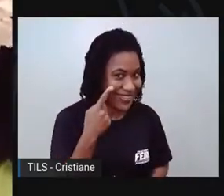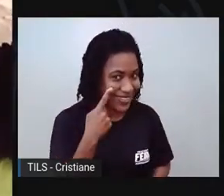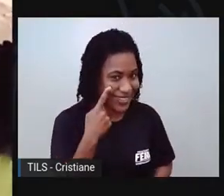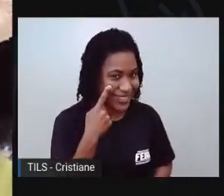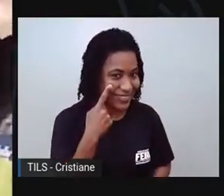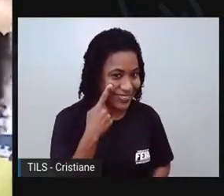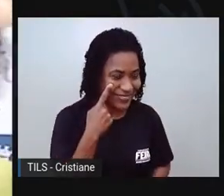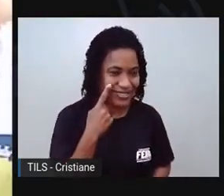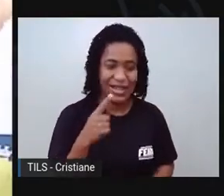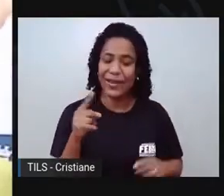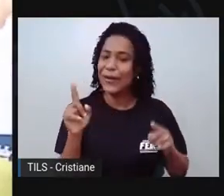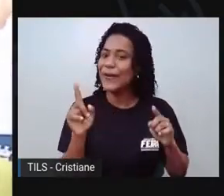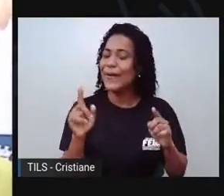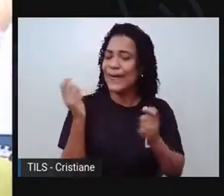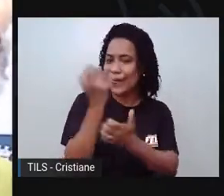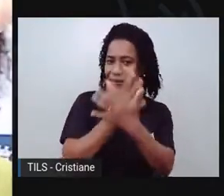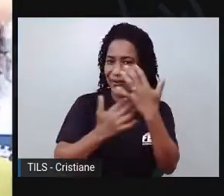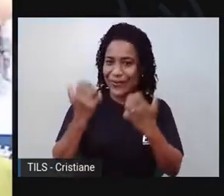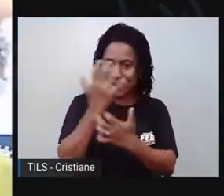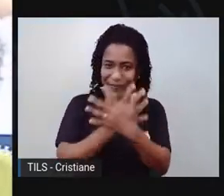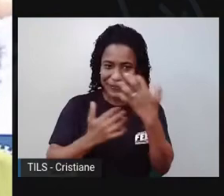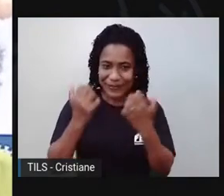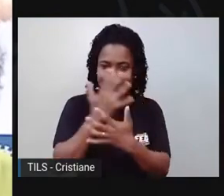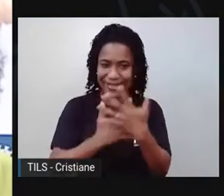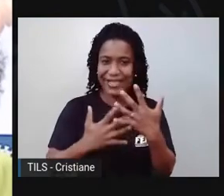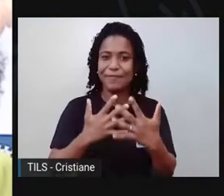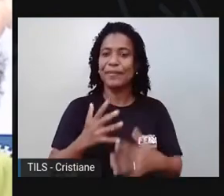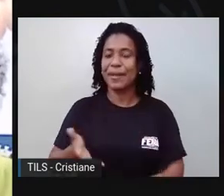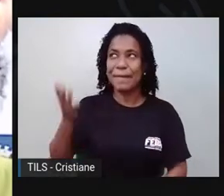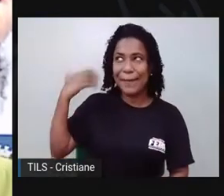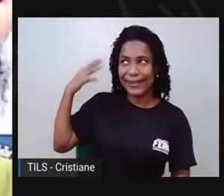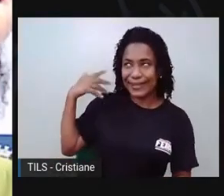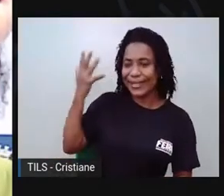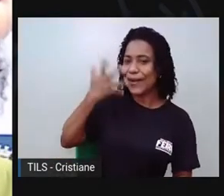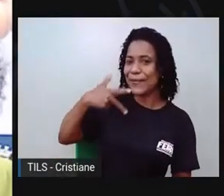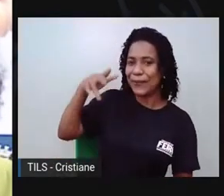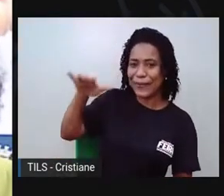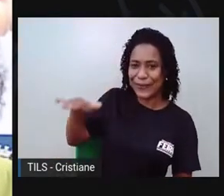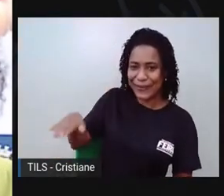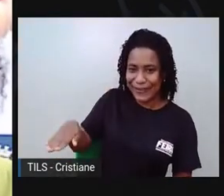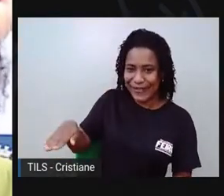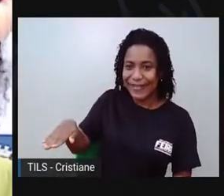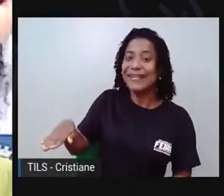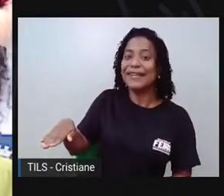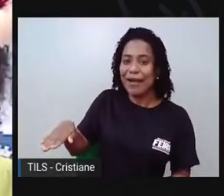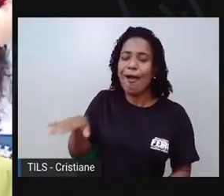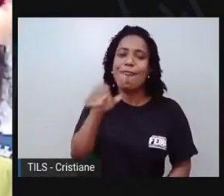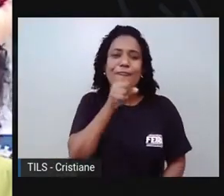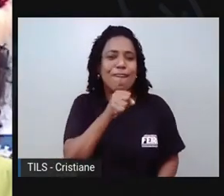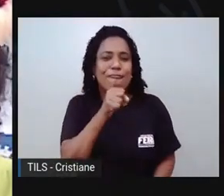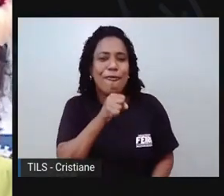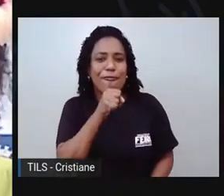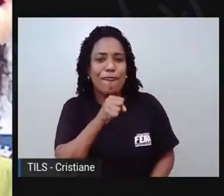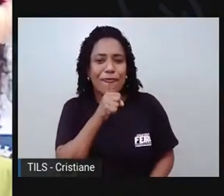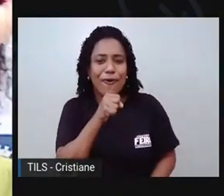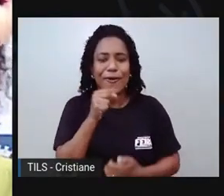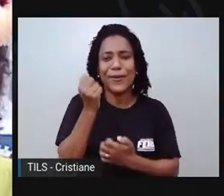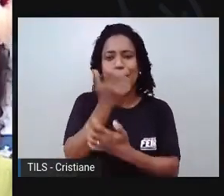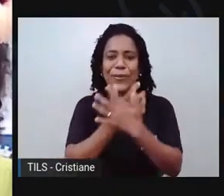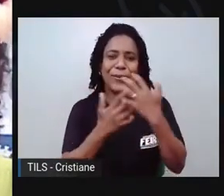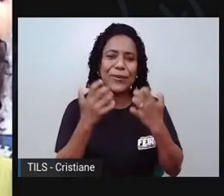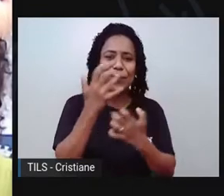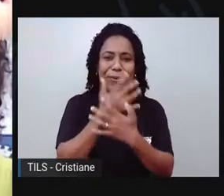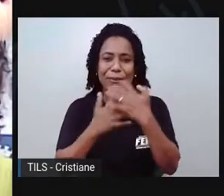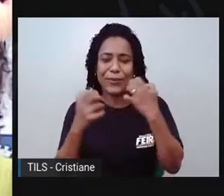É uma música que eu já escutei quando eu era bem pequena. E a minha avó adorava cantar essa música pra